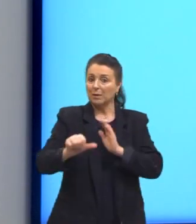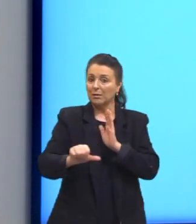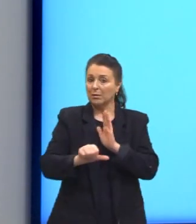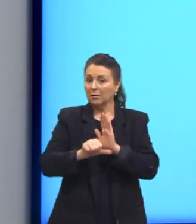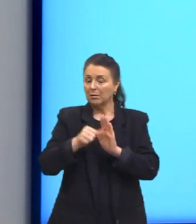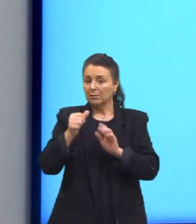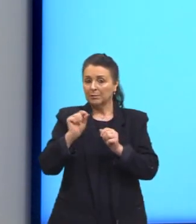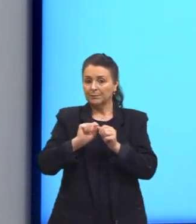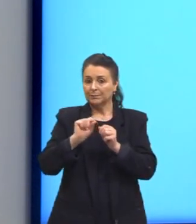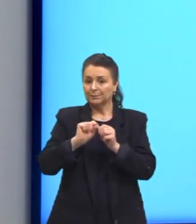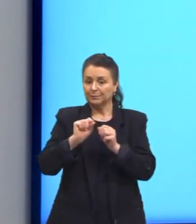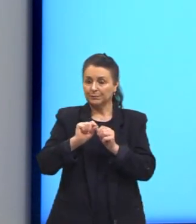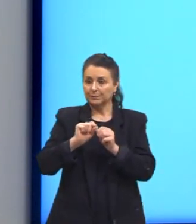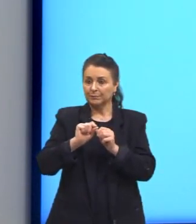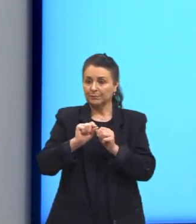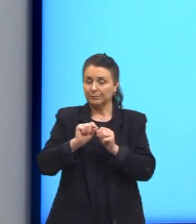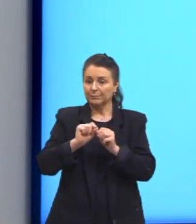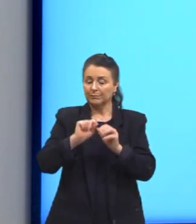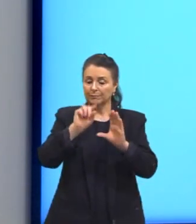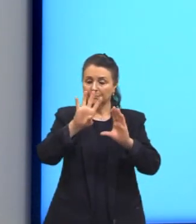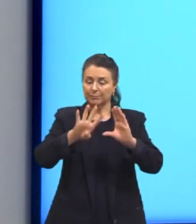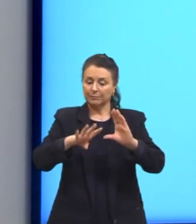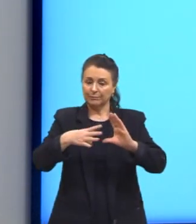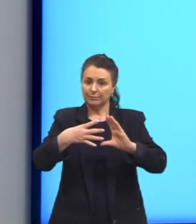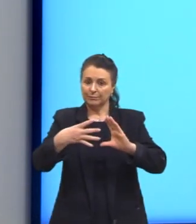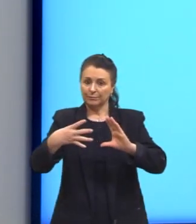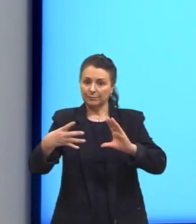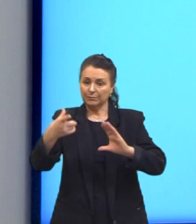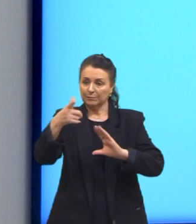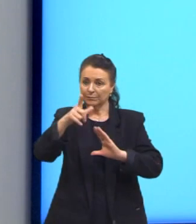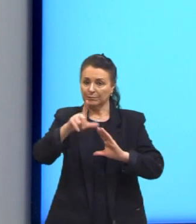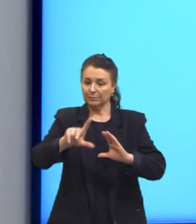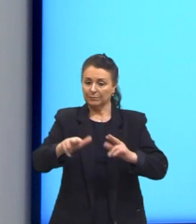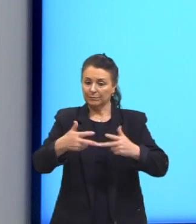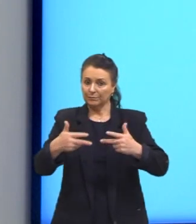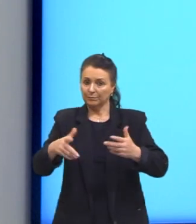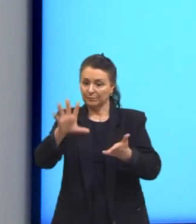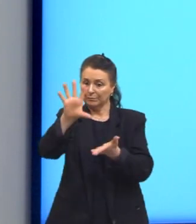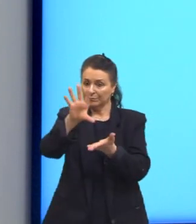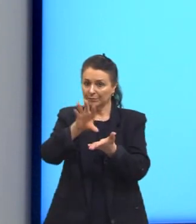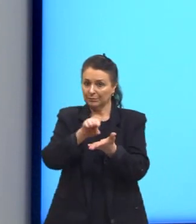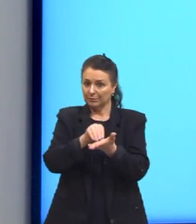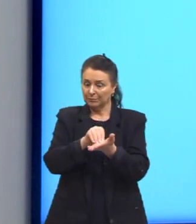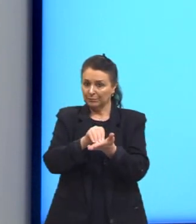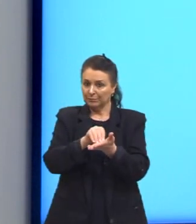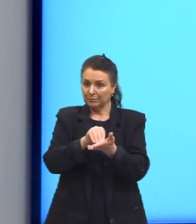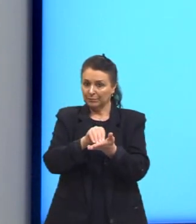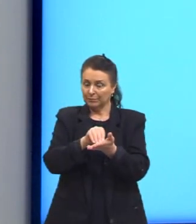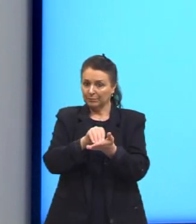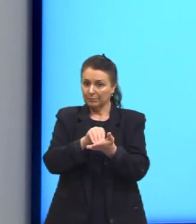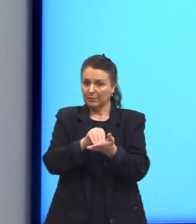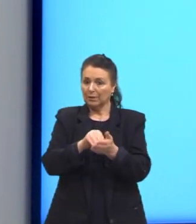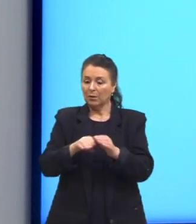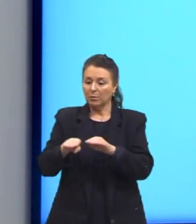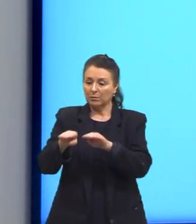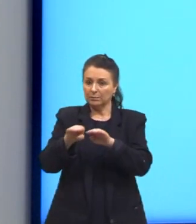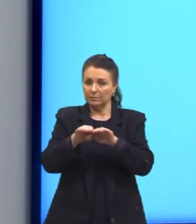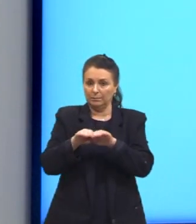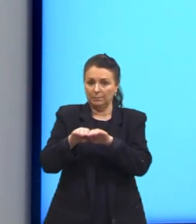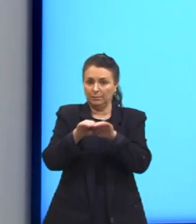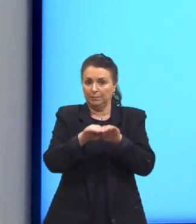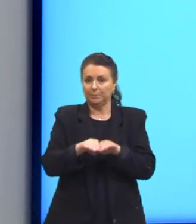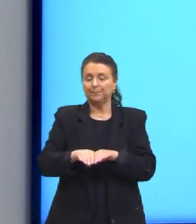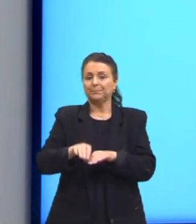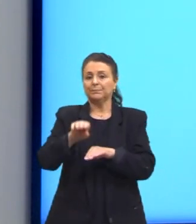né, determinante da nossa matriz, a gente repete os elementos da matriz, mas nós vamos igualar o determinante